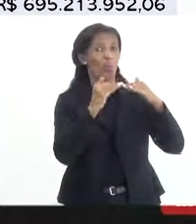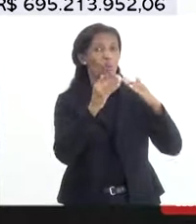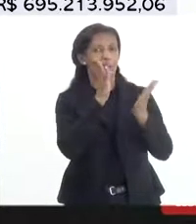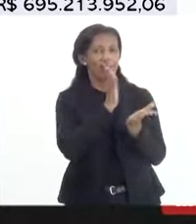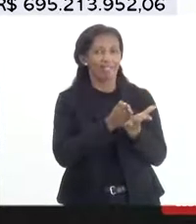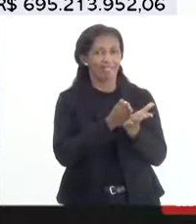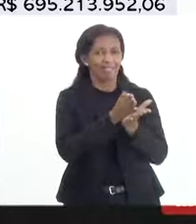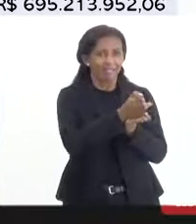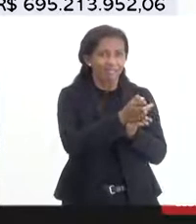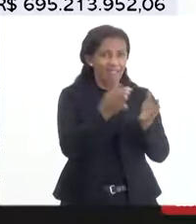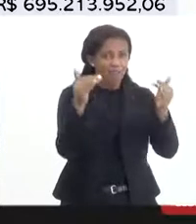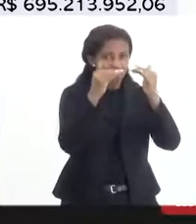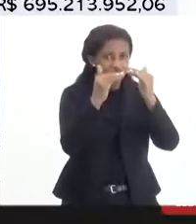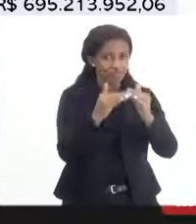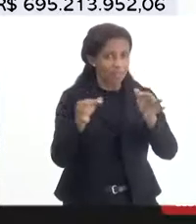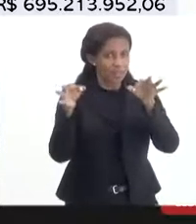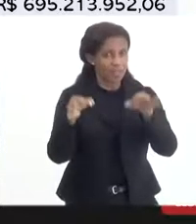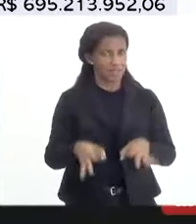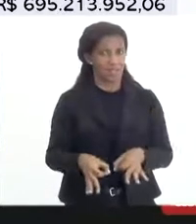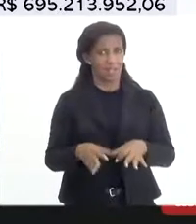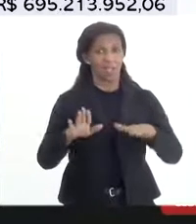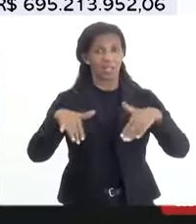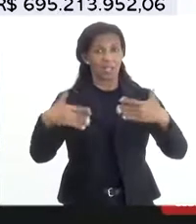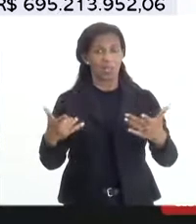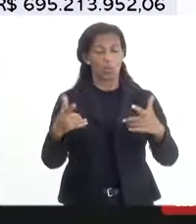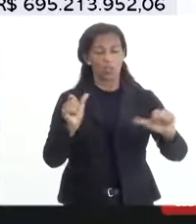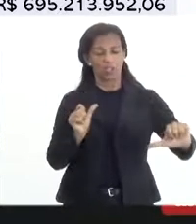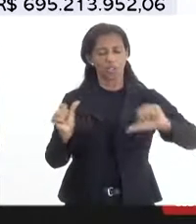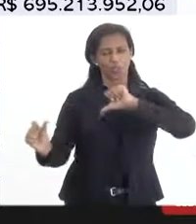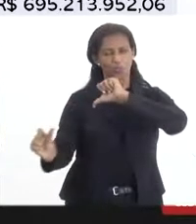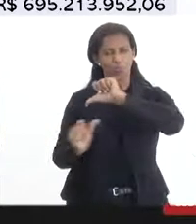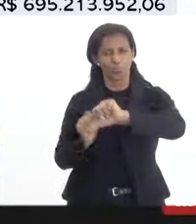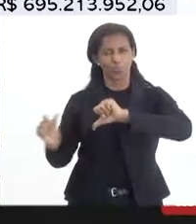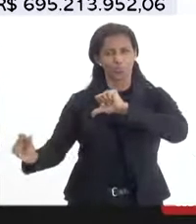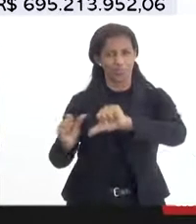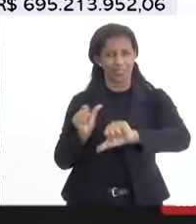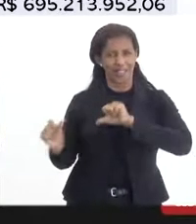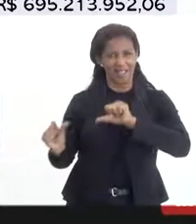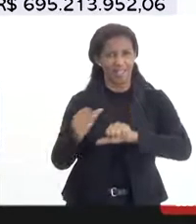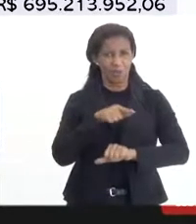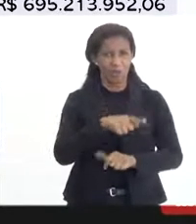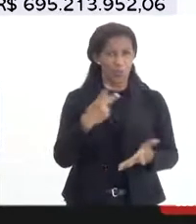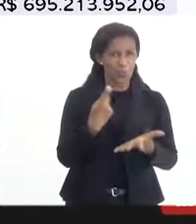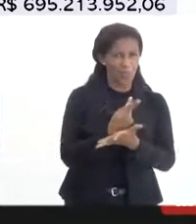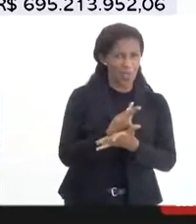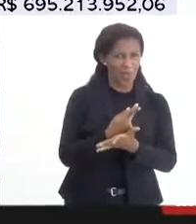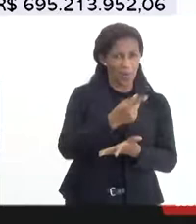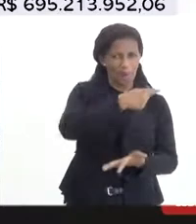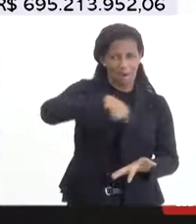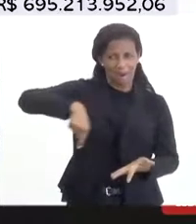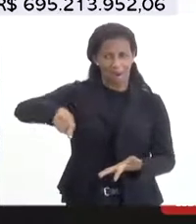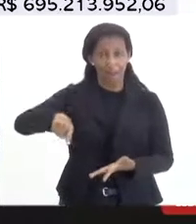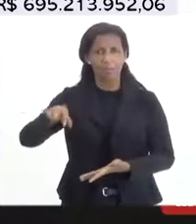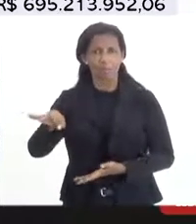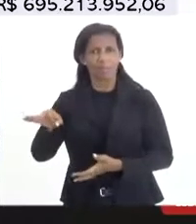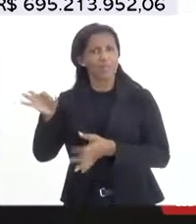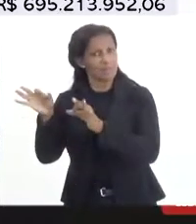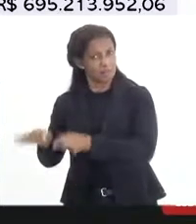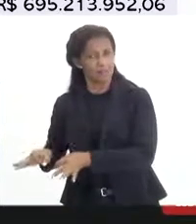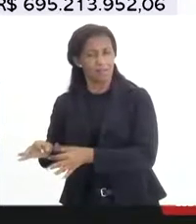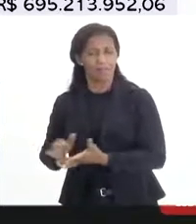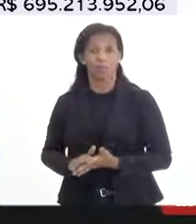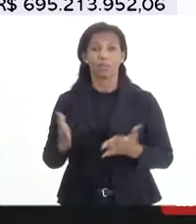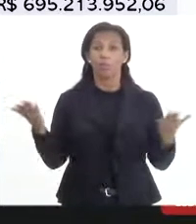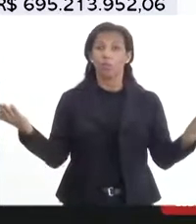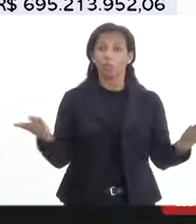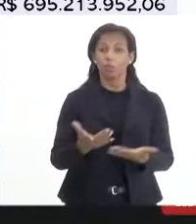correta nesse cenário, e quando a gente mudar o cenário, aquele comportamento que é incorreto passaria a ser correto. Bom, eu quero dizer o seguinte,